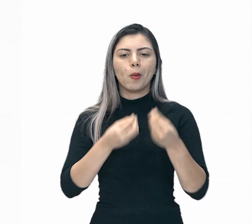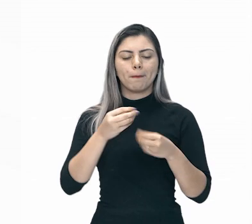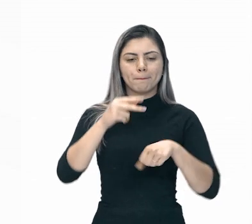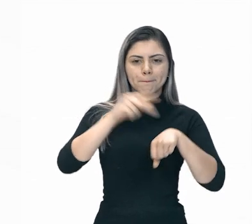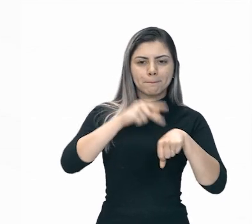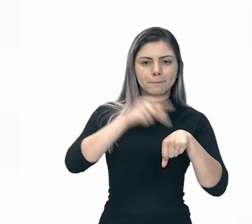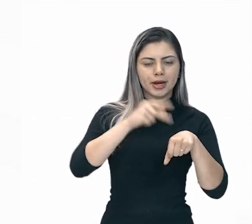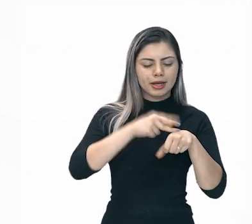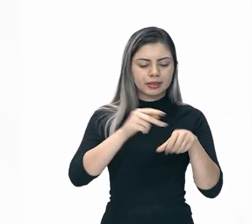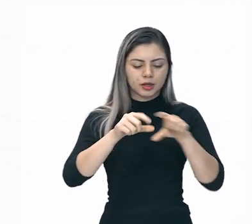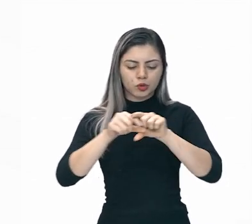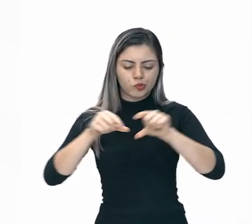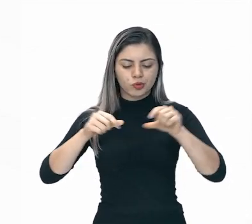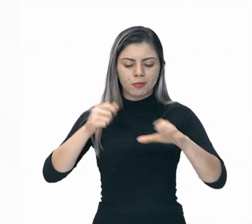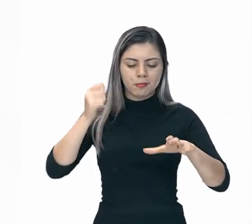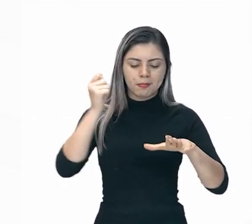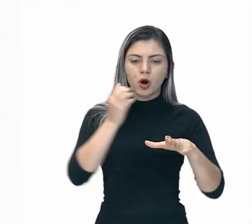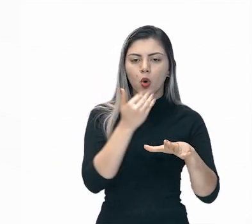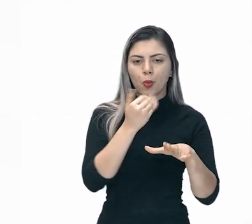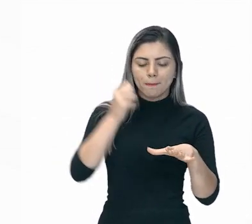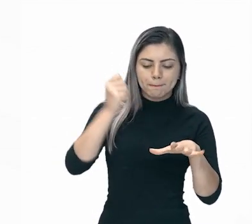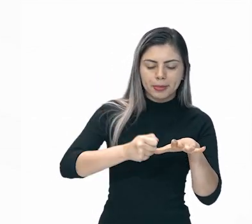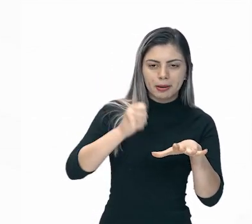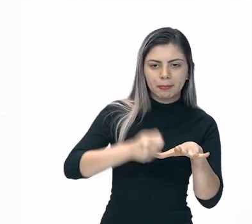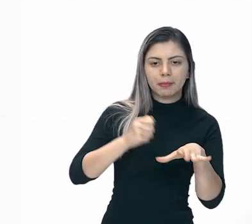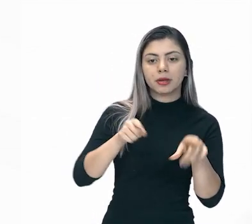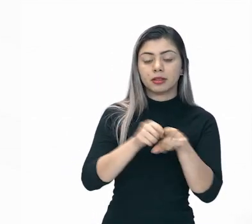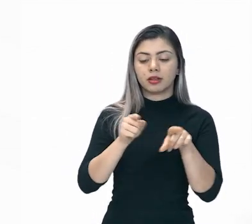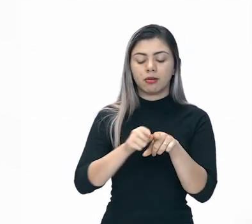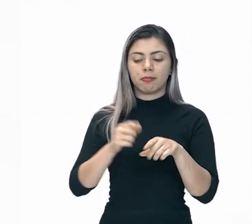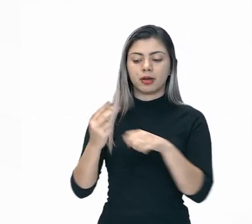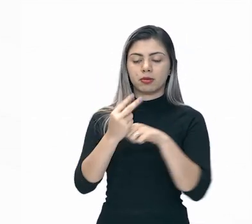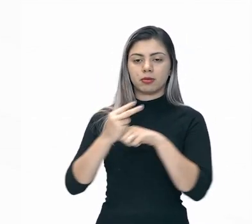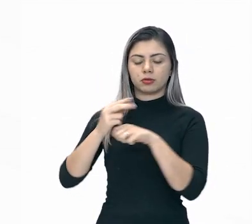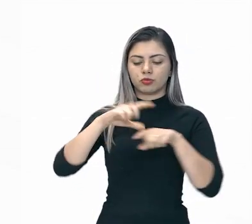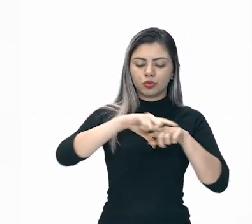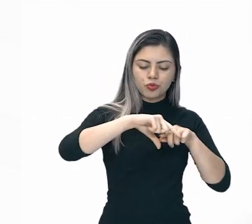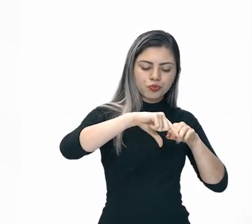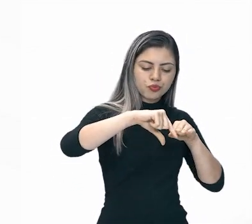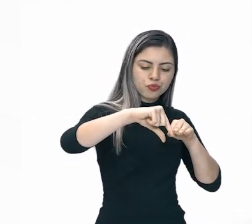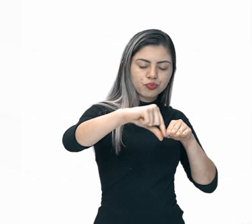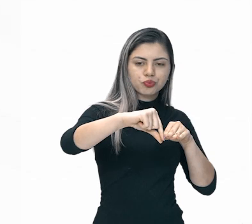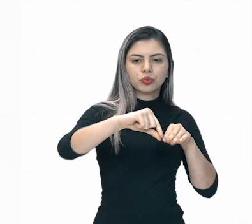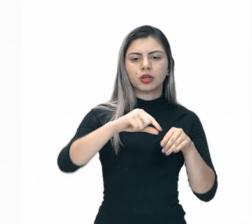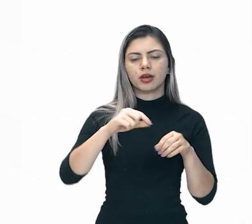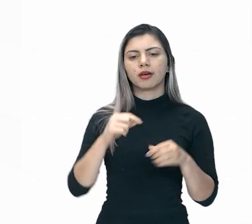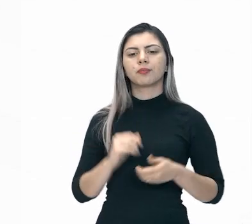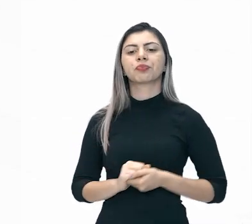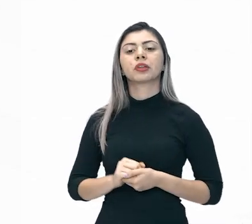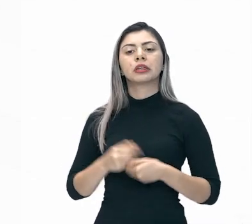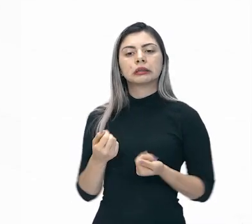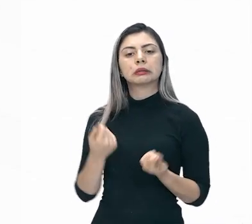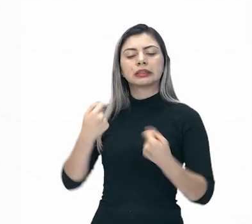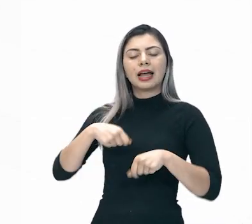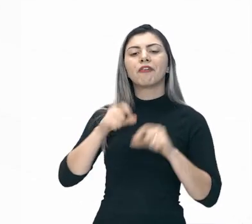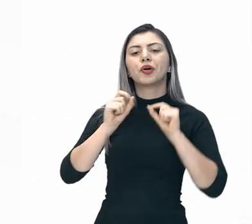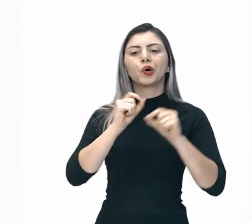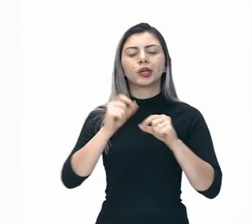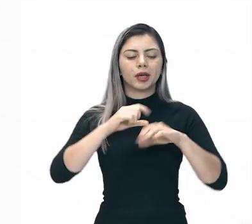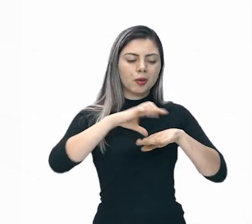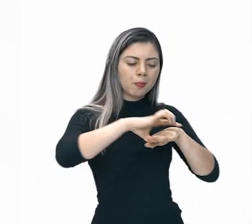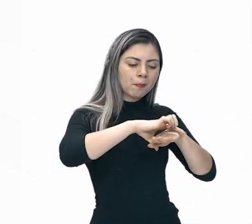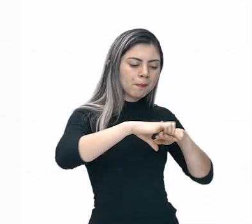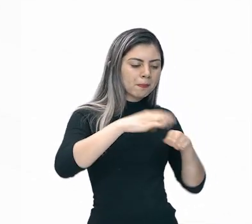esmagar os alimentos, para a defesa e fazer furos. As lascas eram aproveitadas para fabricar